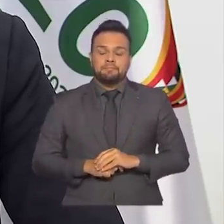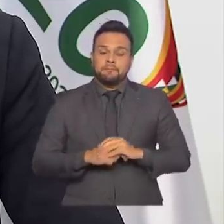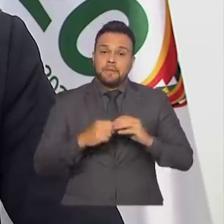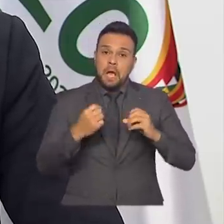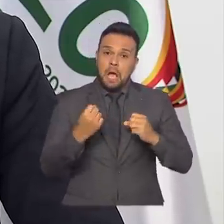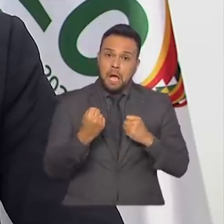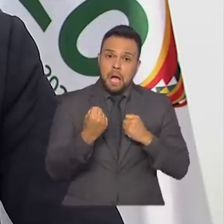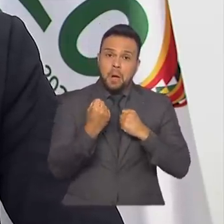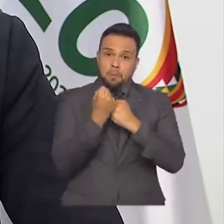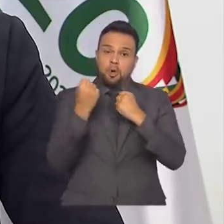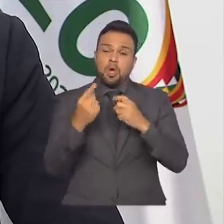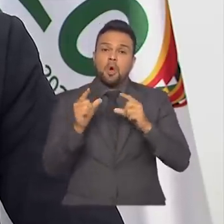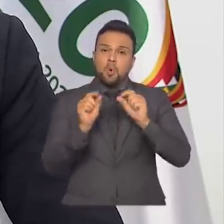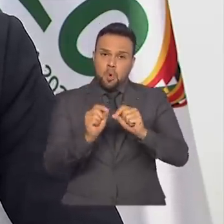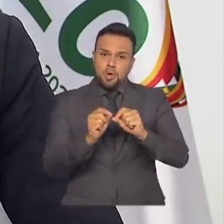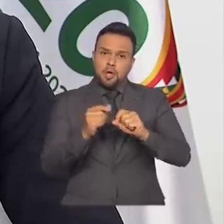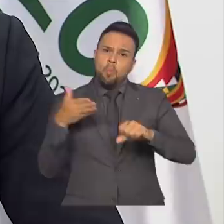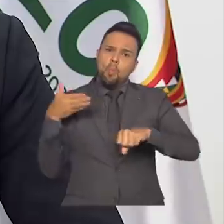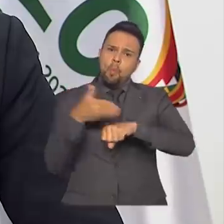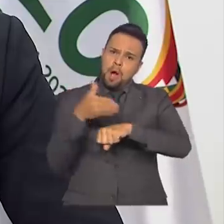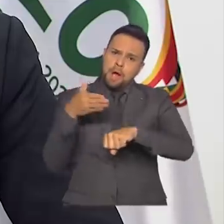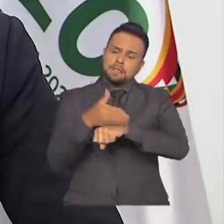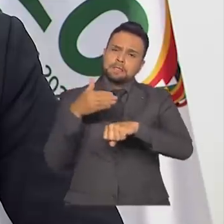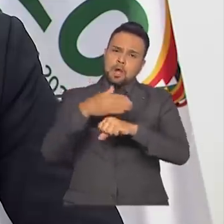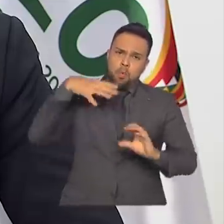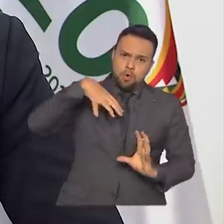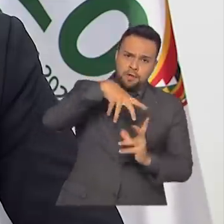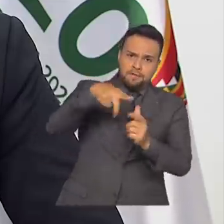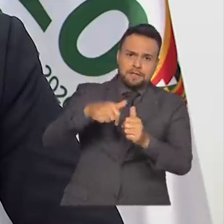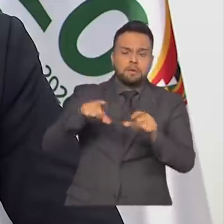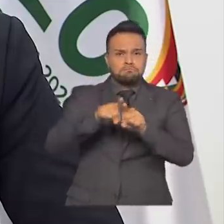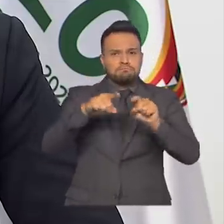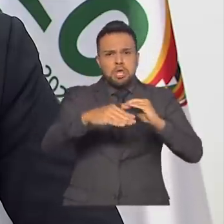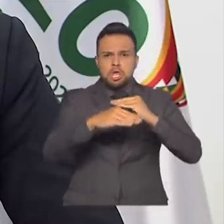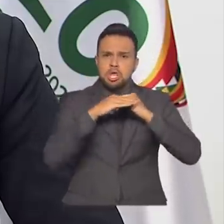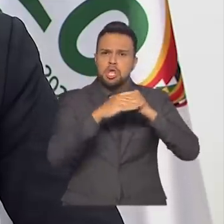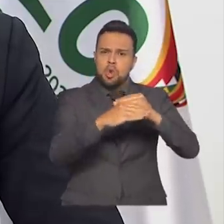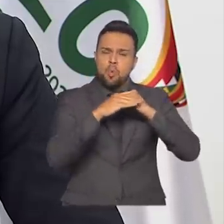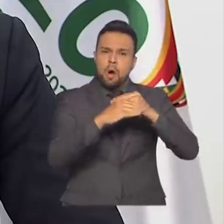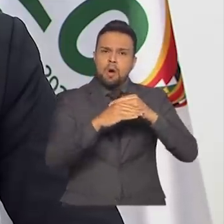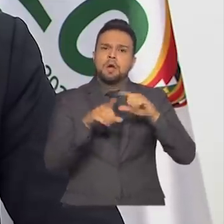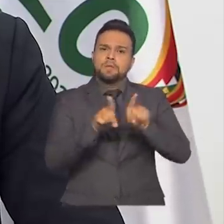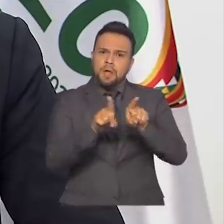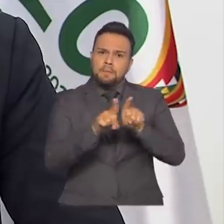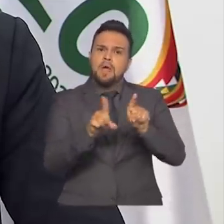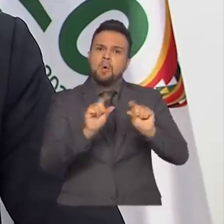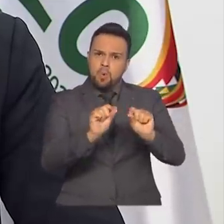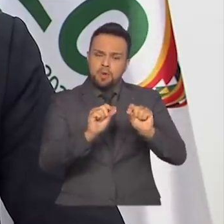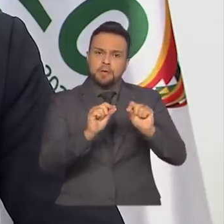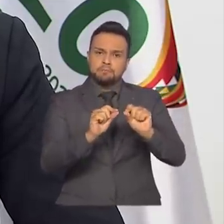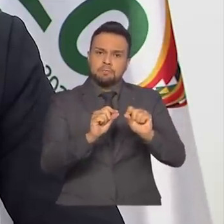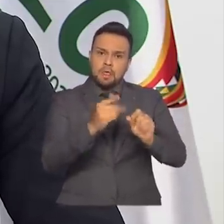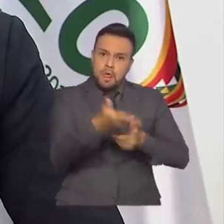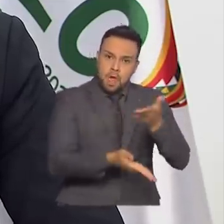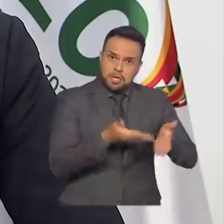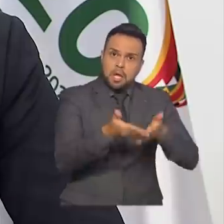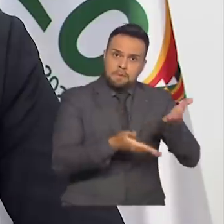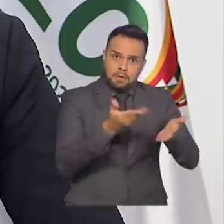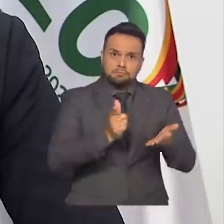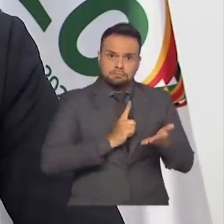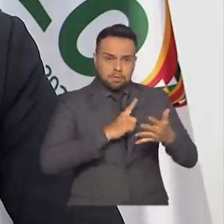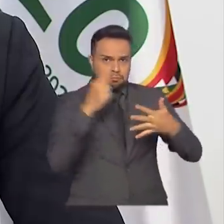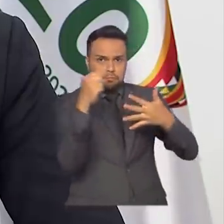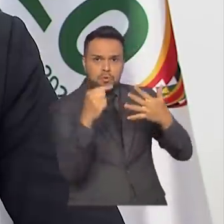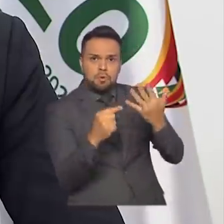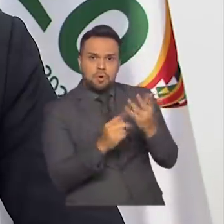Apoiamos o acesso universal, equitativo e a preços acessíveis aos tratamentos disponíveis. É com esse objetivo